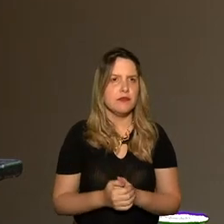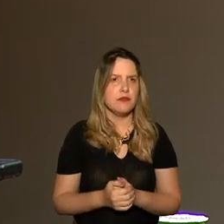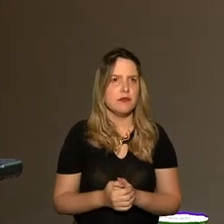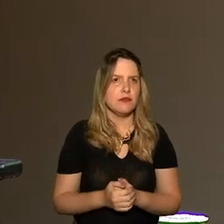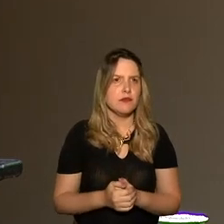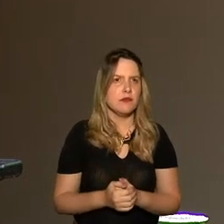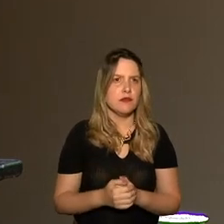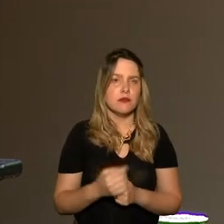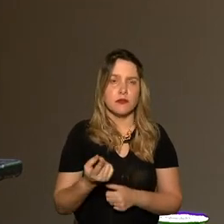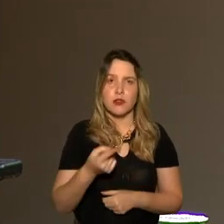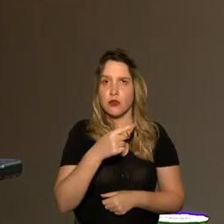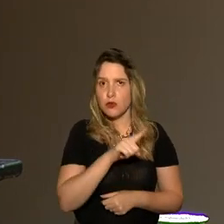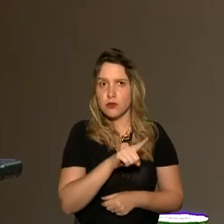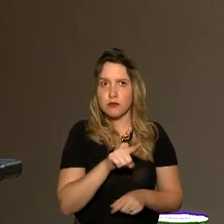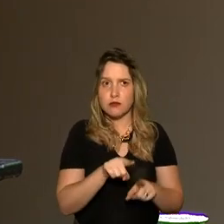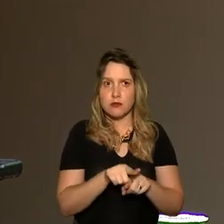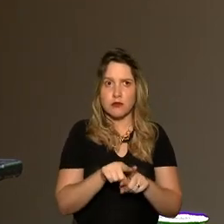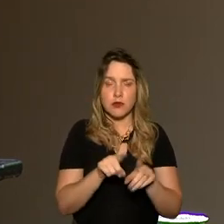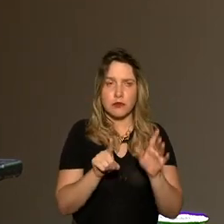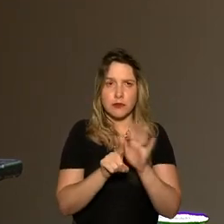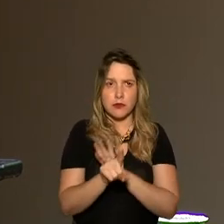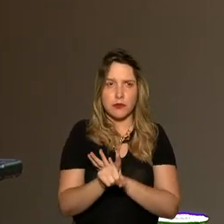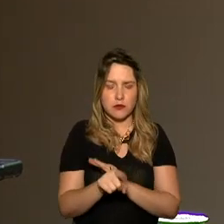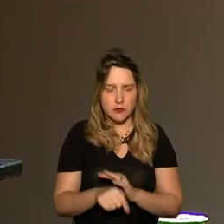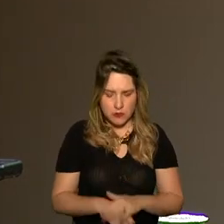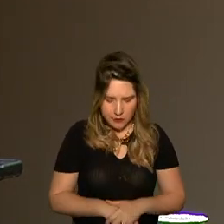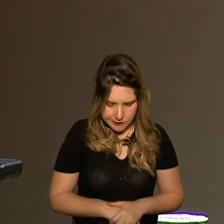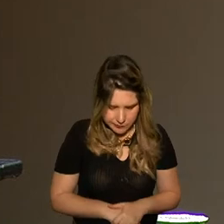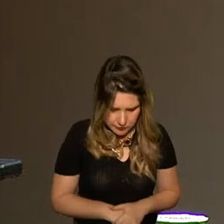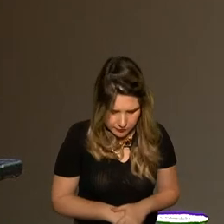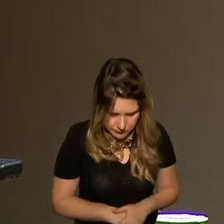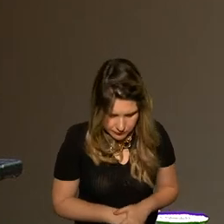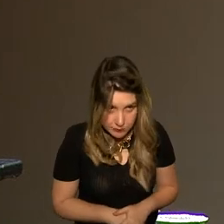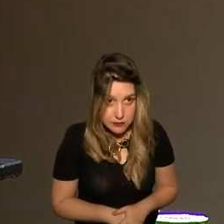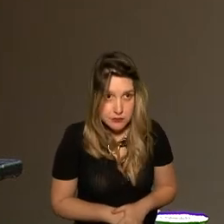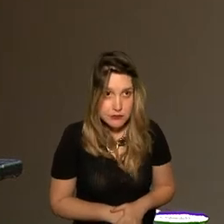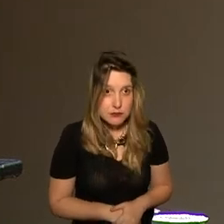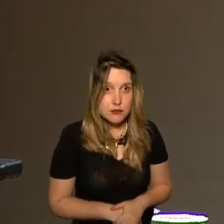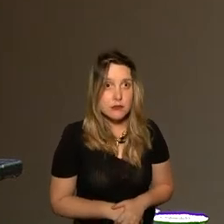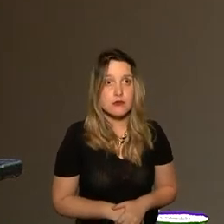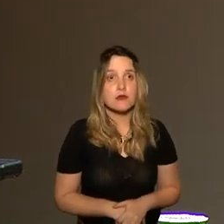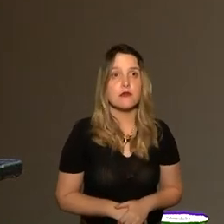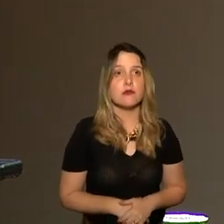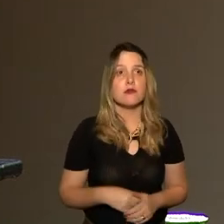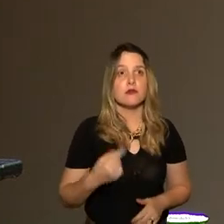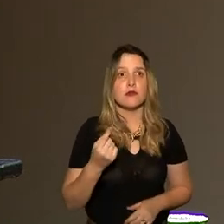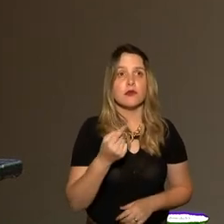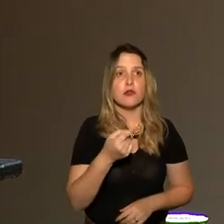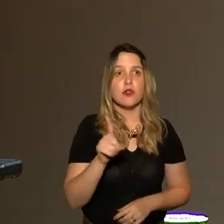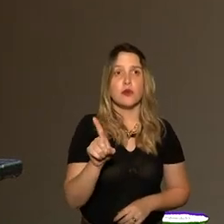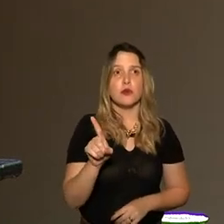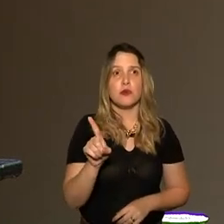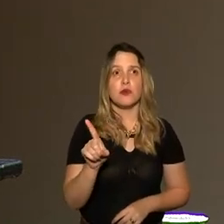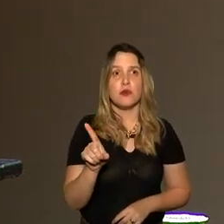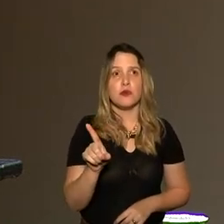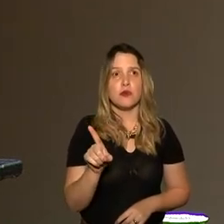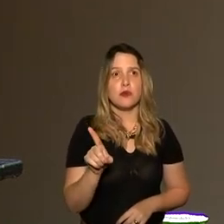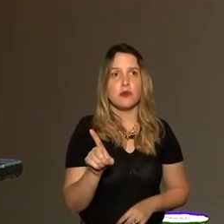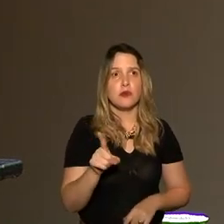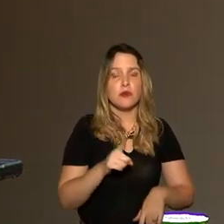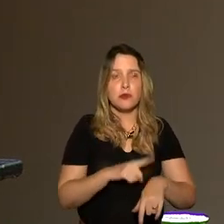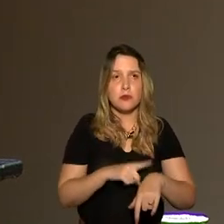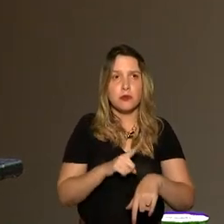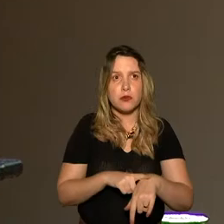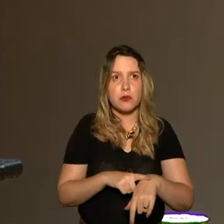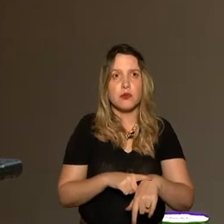ao microfone tá ali você tava faz tempo né Você vai ser o último nós estamos estourado já